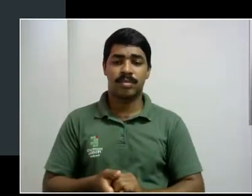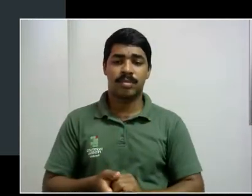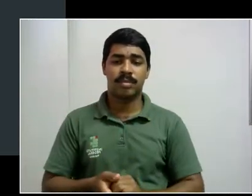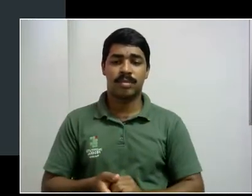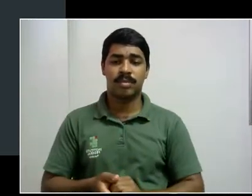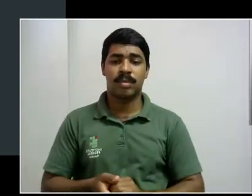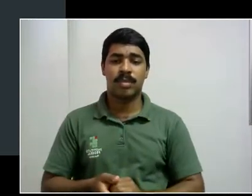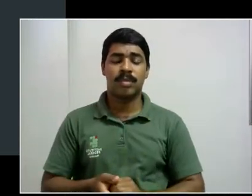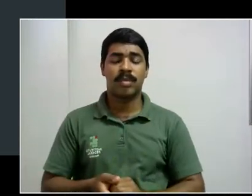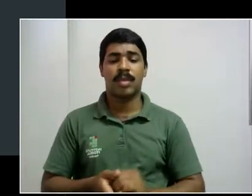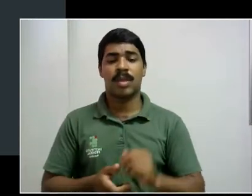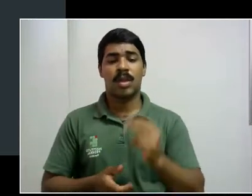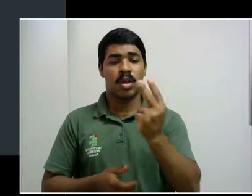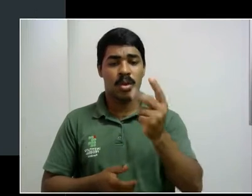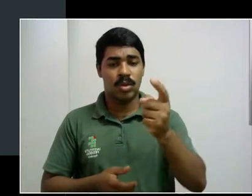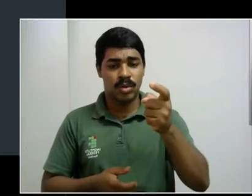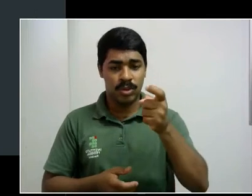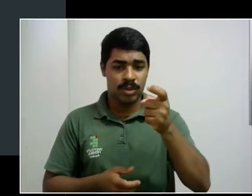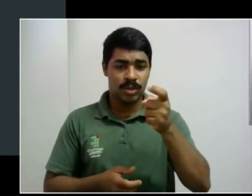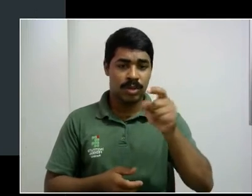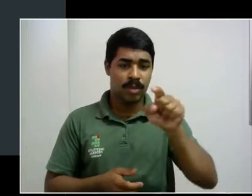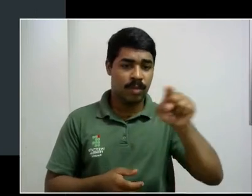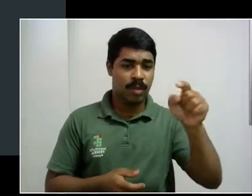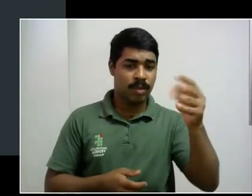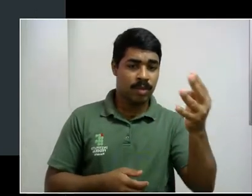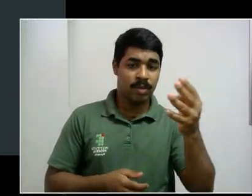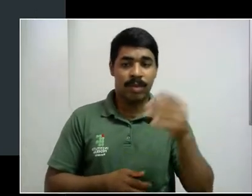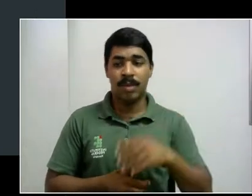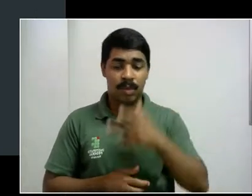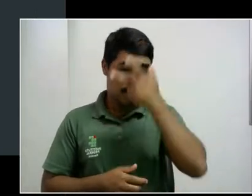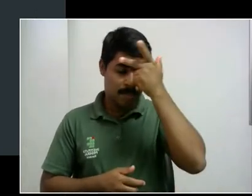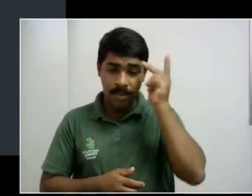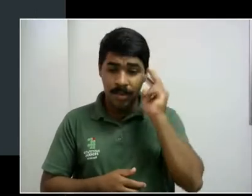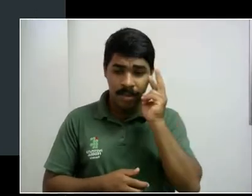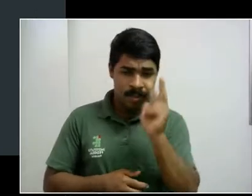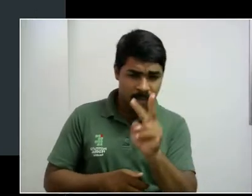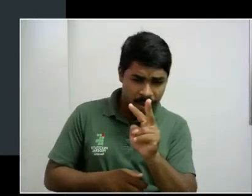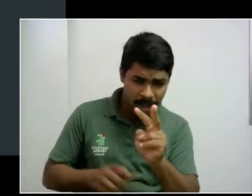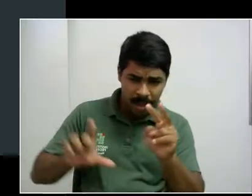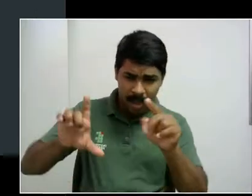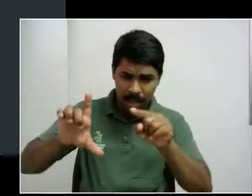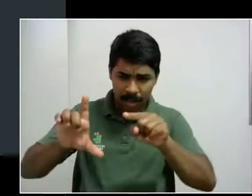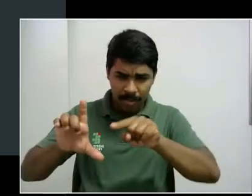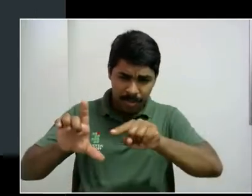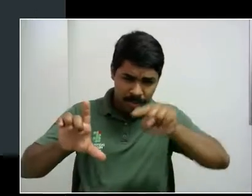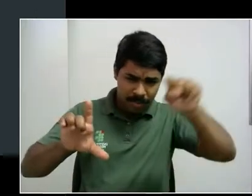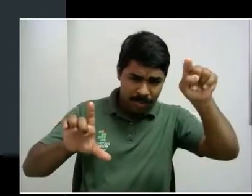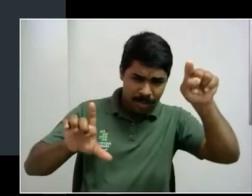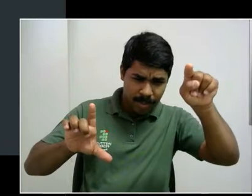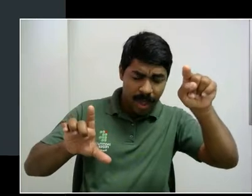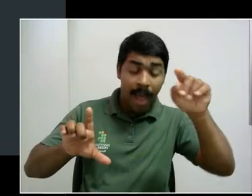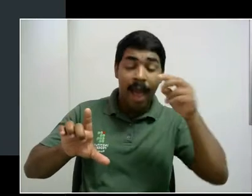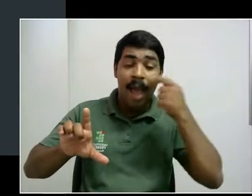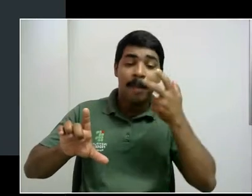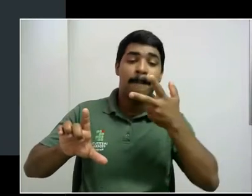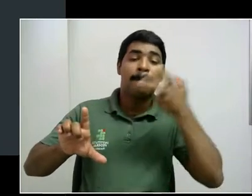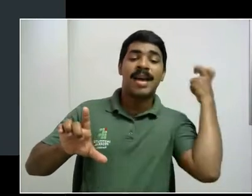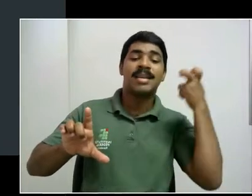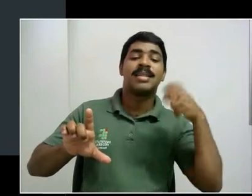2x menos 4. Né? Então, quem olhar para essa função, ele já consegue identificar que essa função ela passa pelo